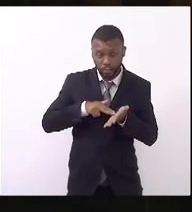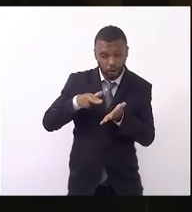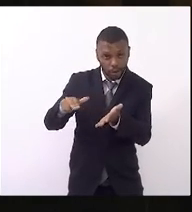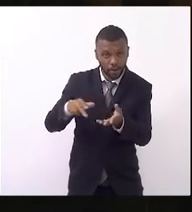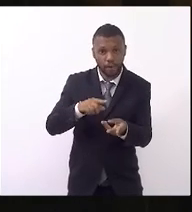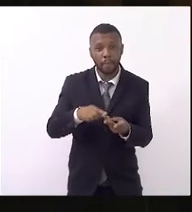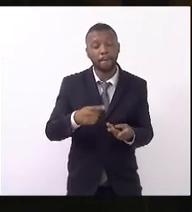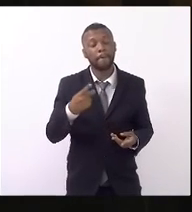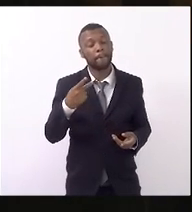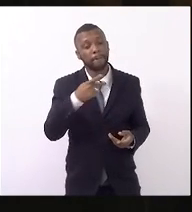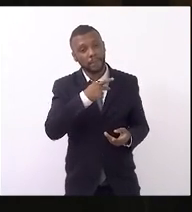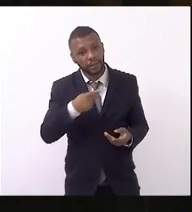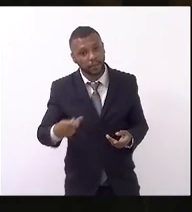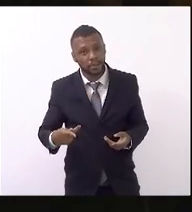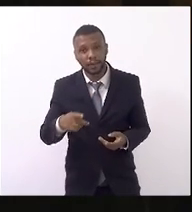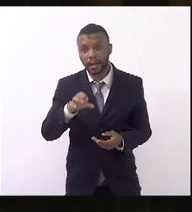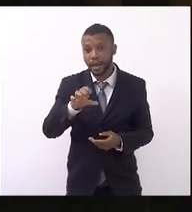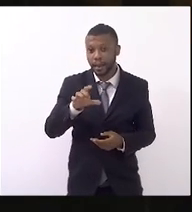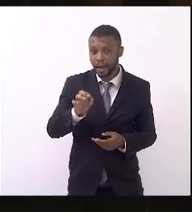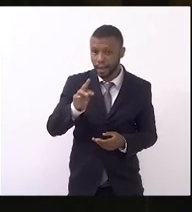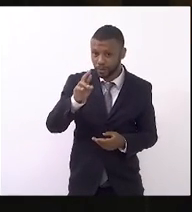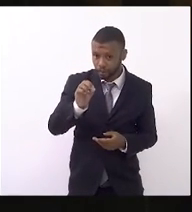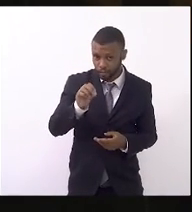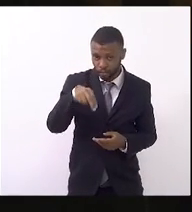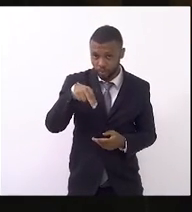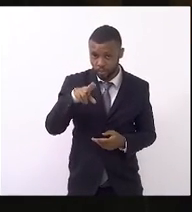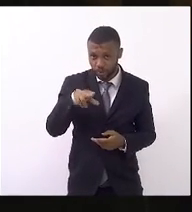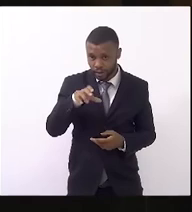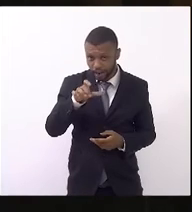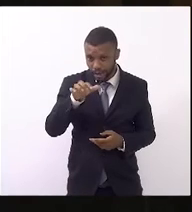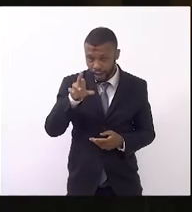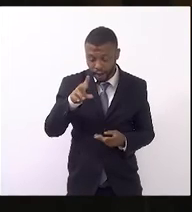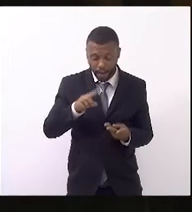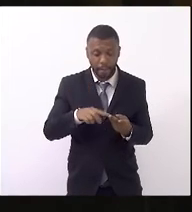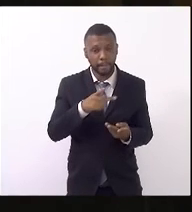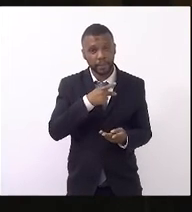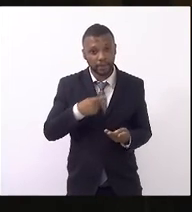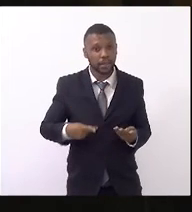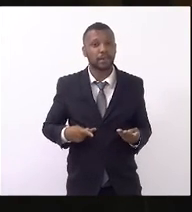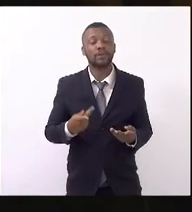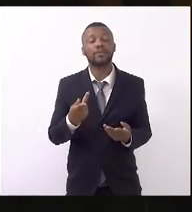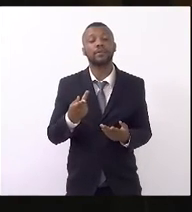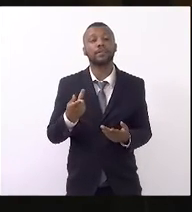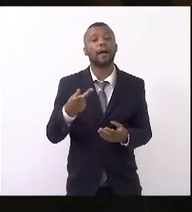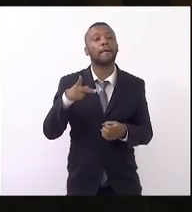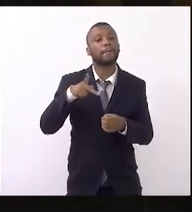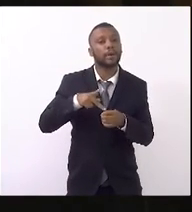presidente da Eletronuclear, foram presos presidente da Petrobras,